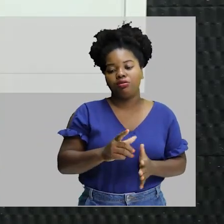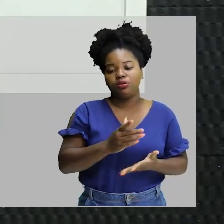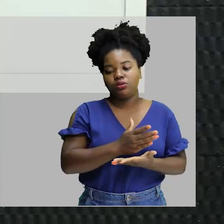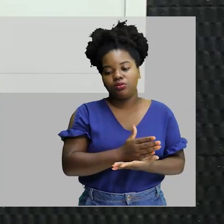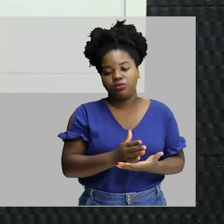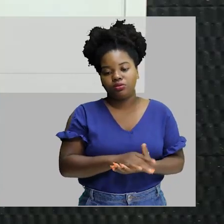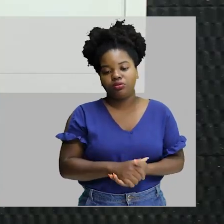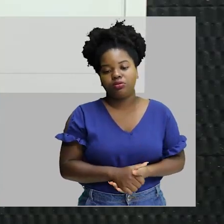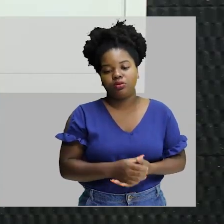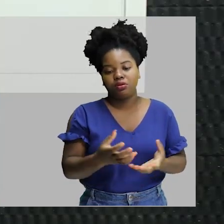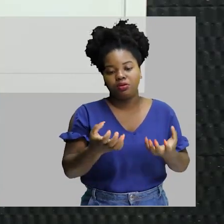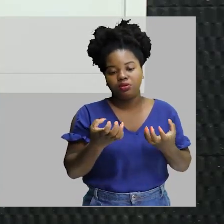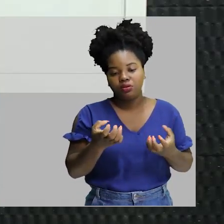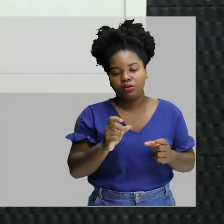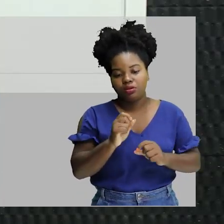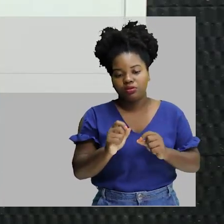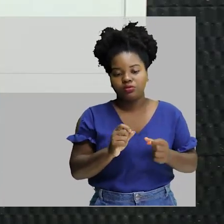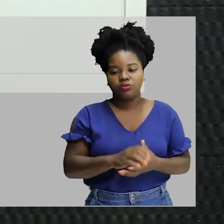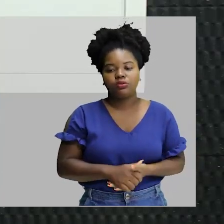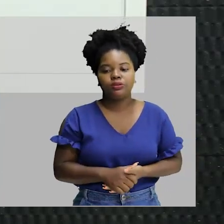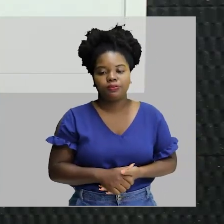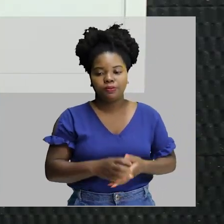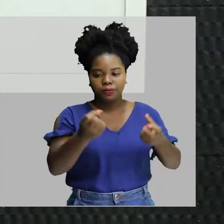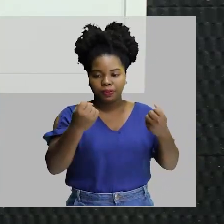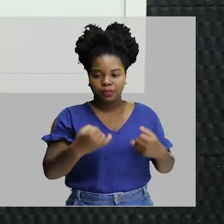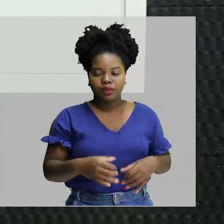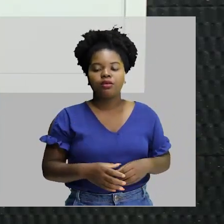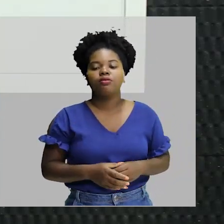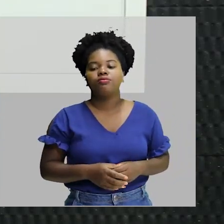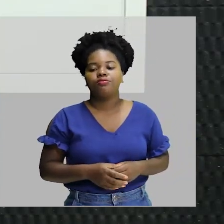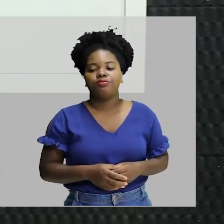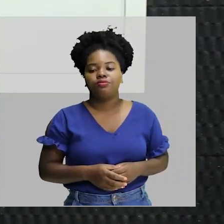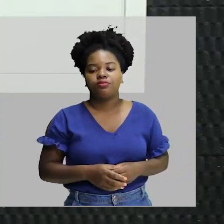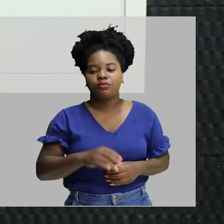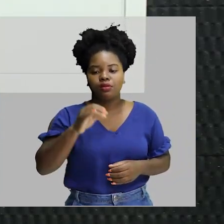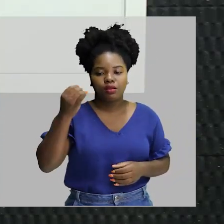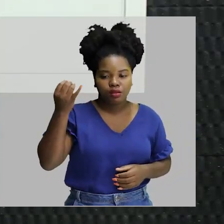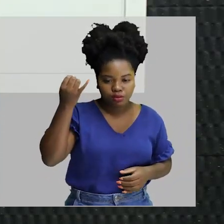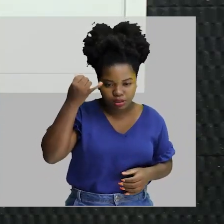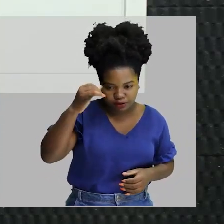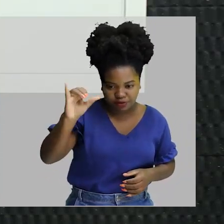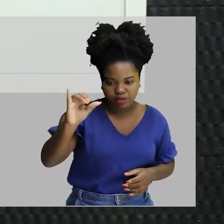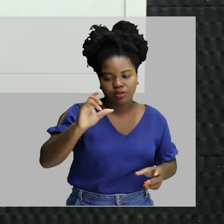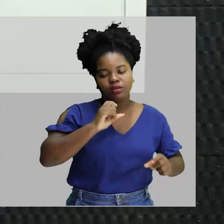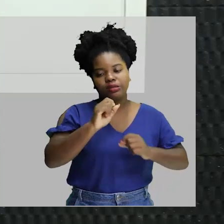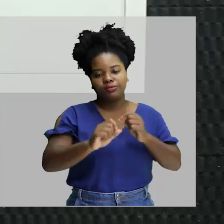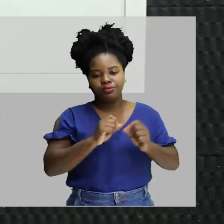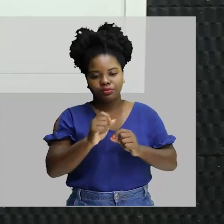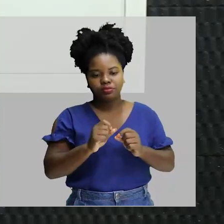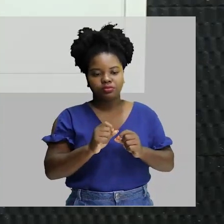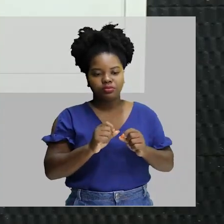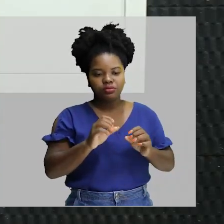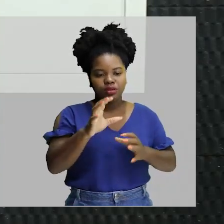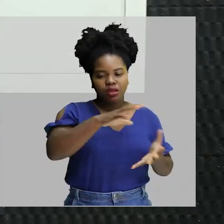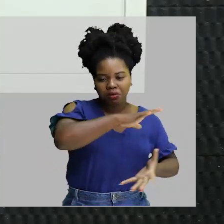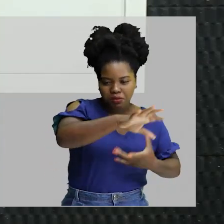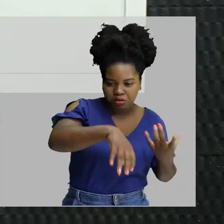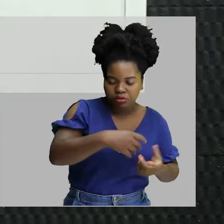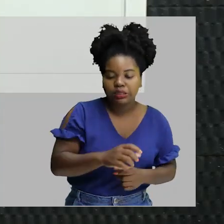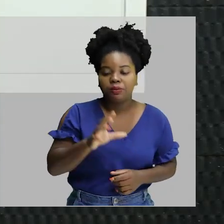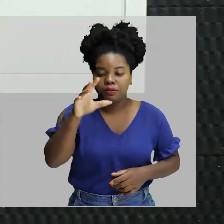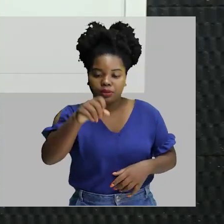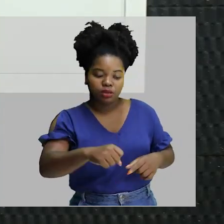começarmos, eu quero trazer para vocês a necessidade de evitar a dispersão, obviamente. Então, pega aí teu caderno,